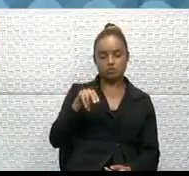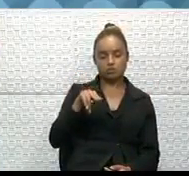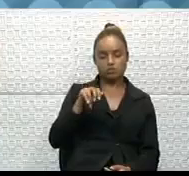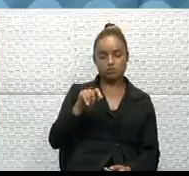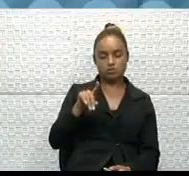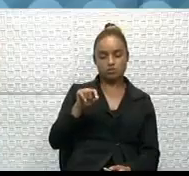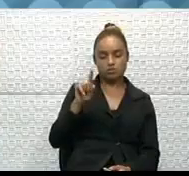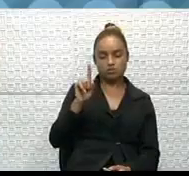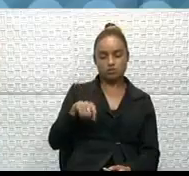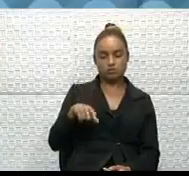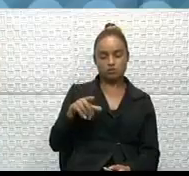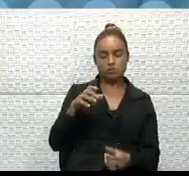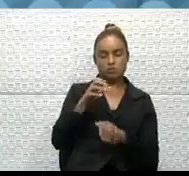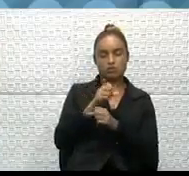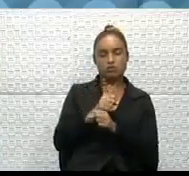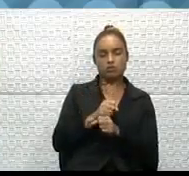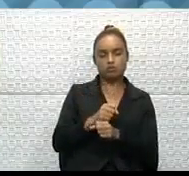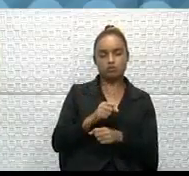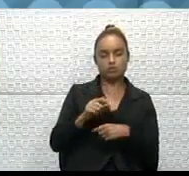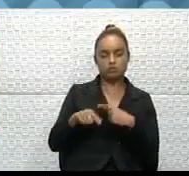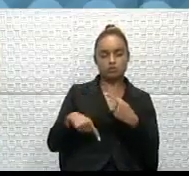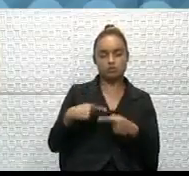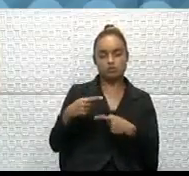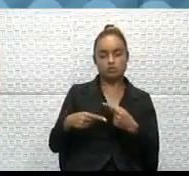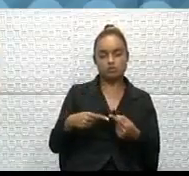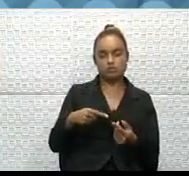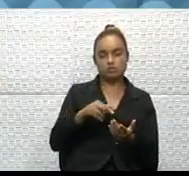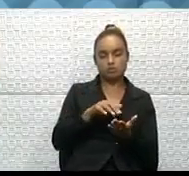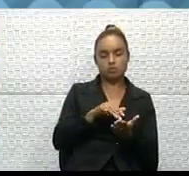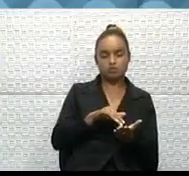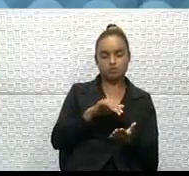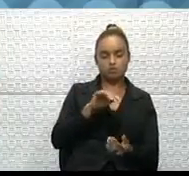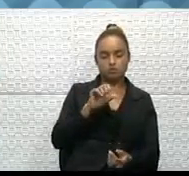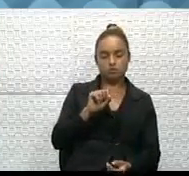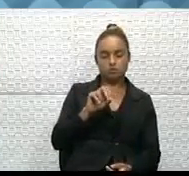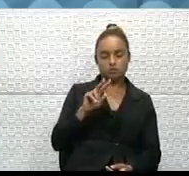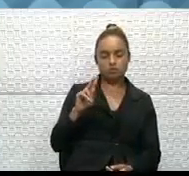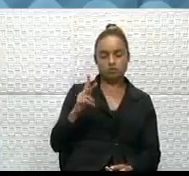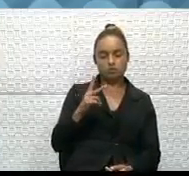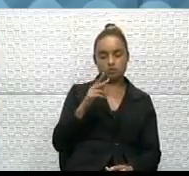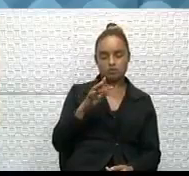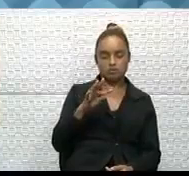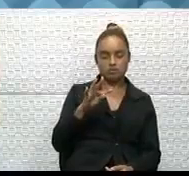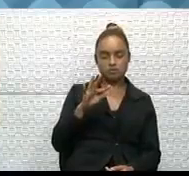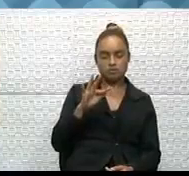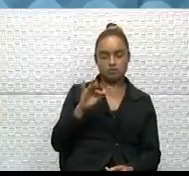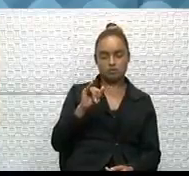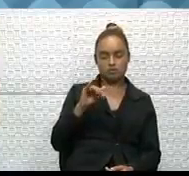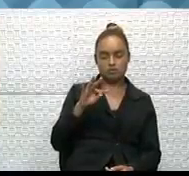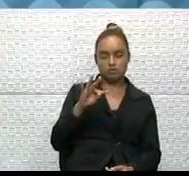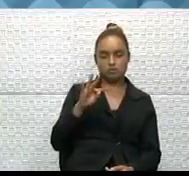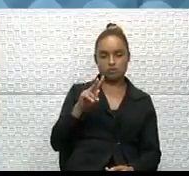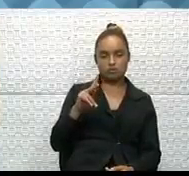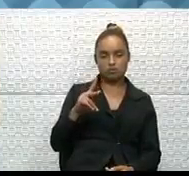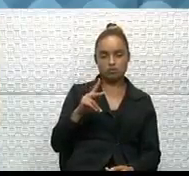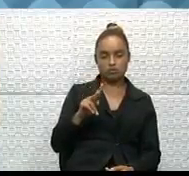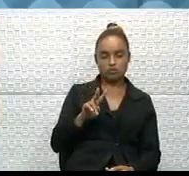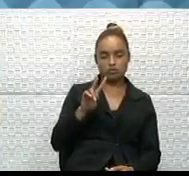dados amostrais da empresa M, para depois, então, apertar Shift 2 e escolher a opção R, referente ao coeficiente